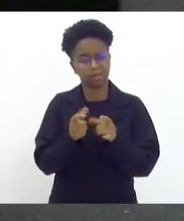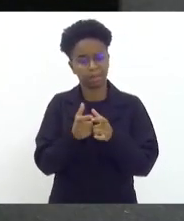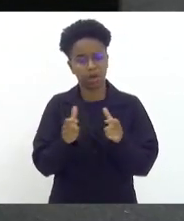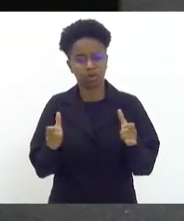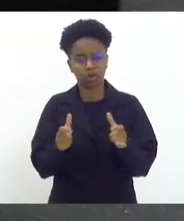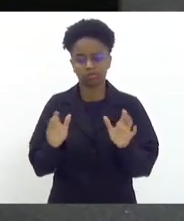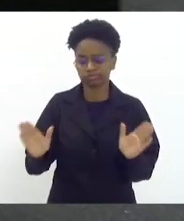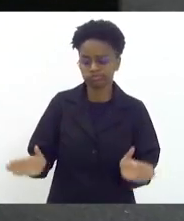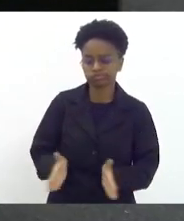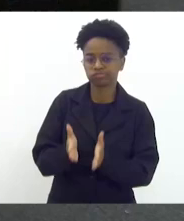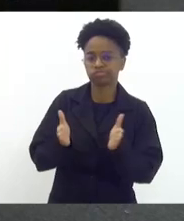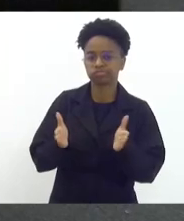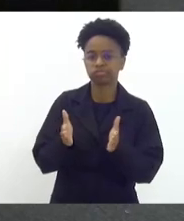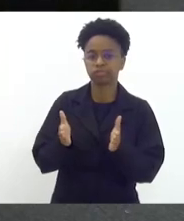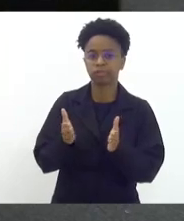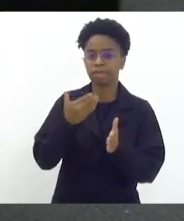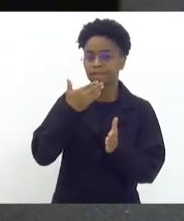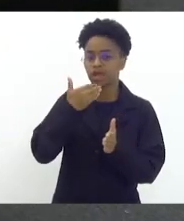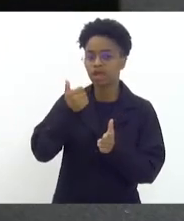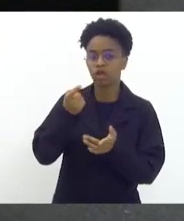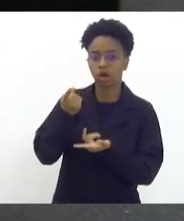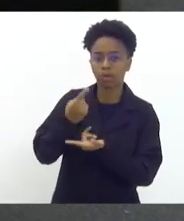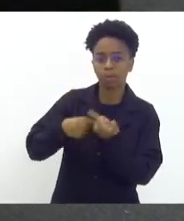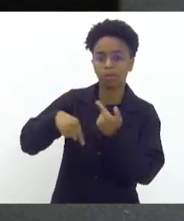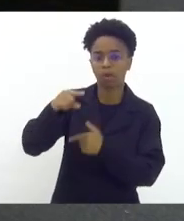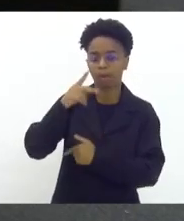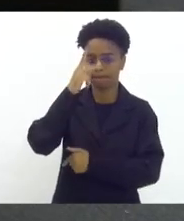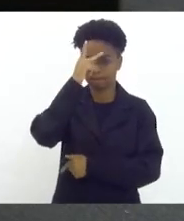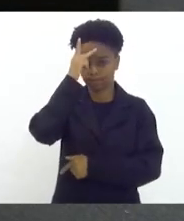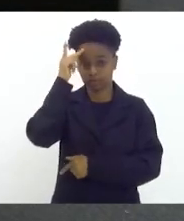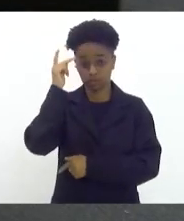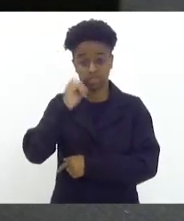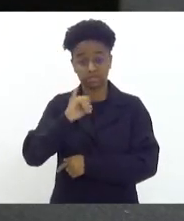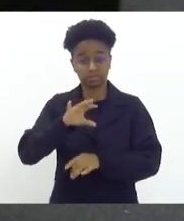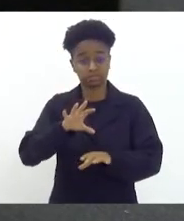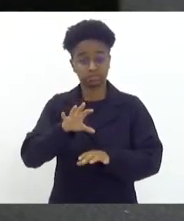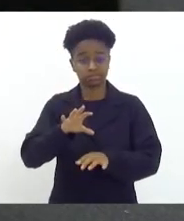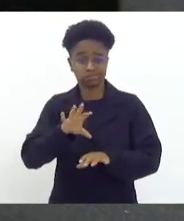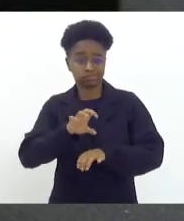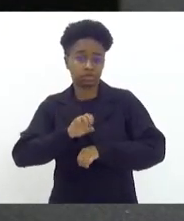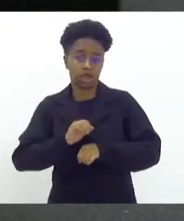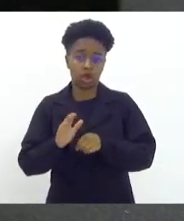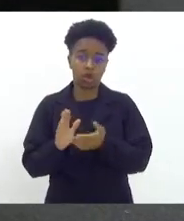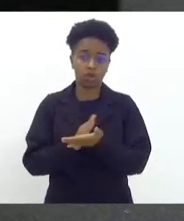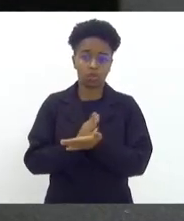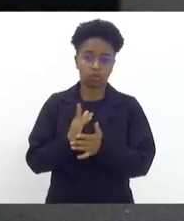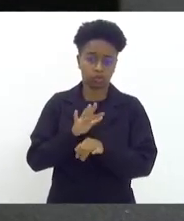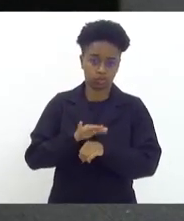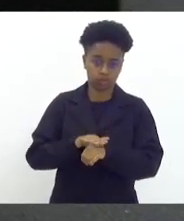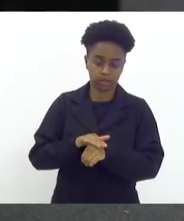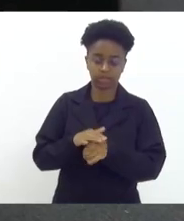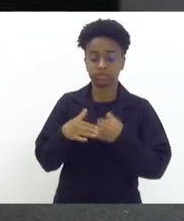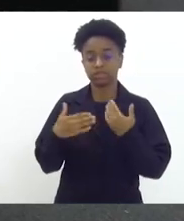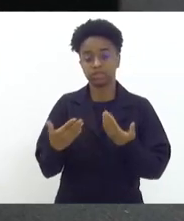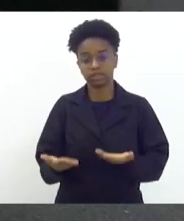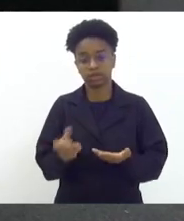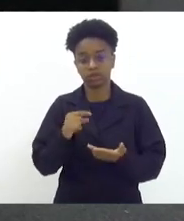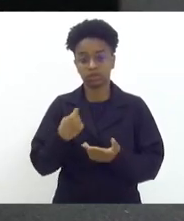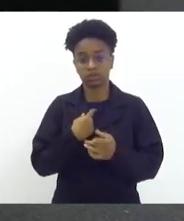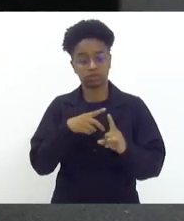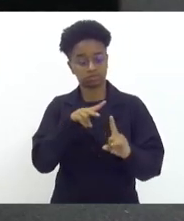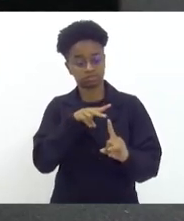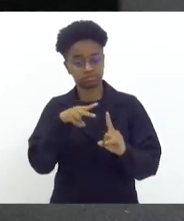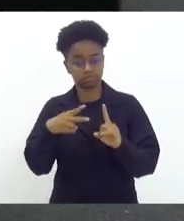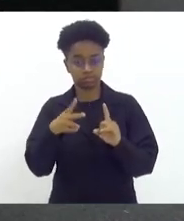promove a reabilitação de quem está cometido de alguma enfermidade e a nossa visão que temos